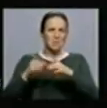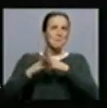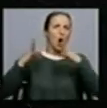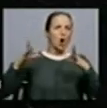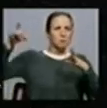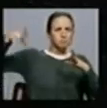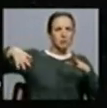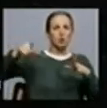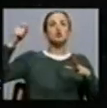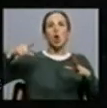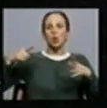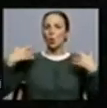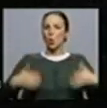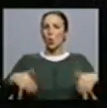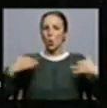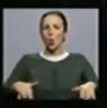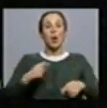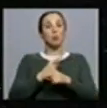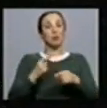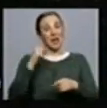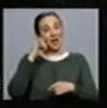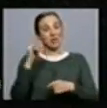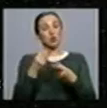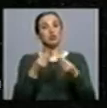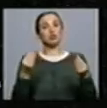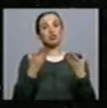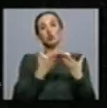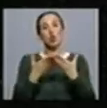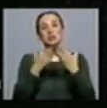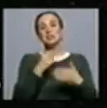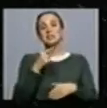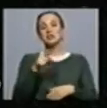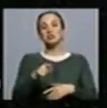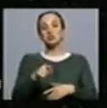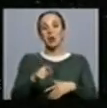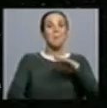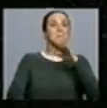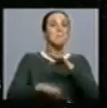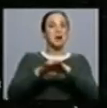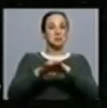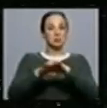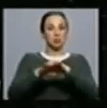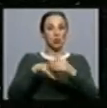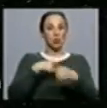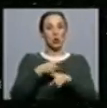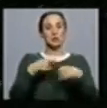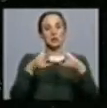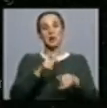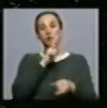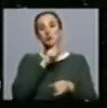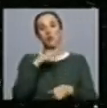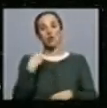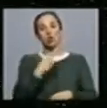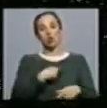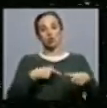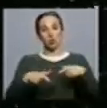extraordinária, porque há várias teorias que dizem que este é capaz de ter o limite máximo a partir do qual é possível nós termos uma